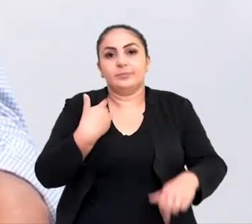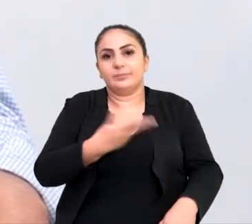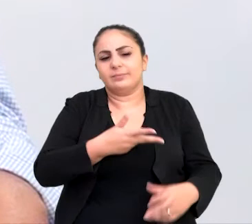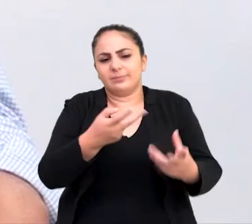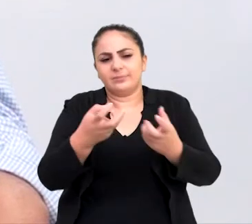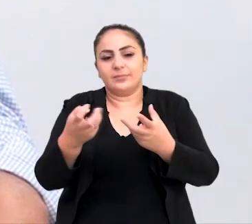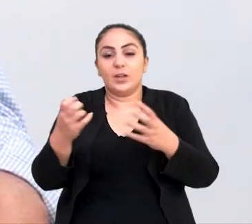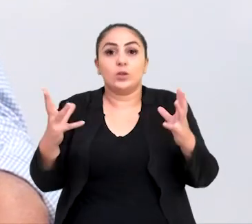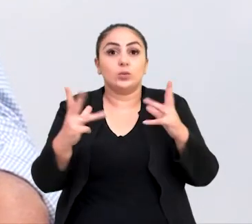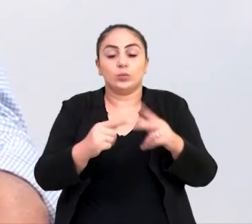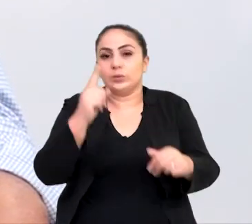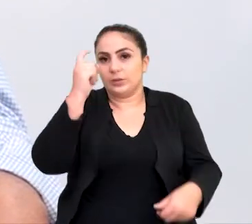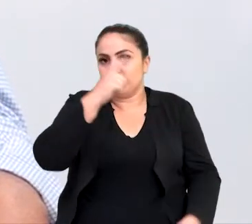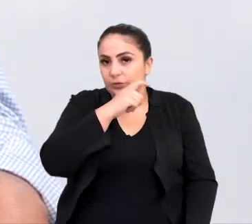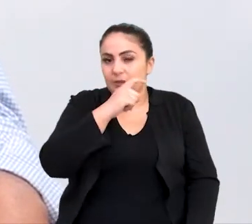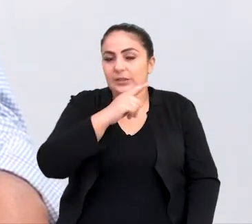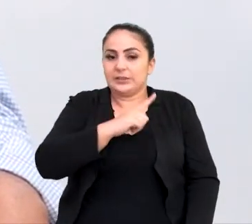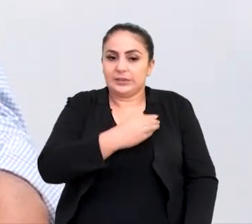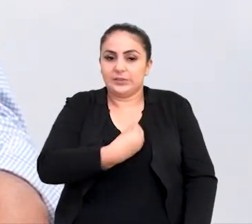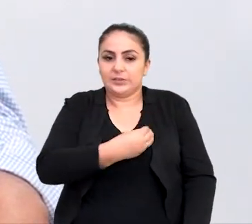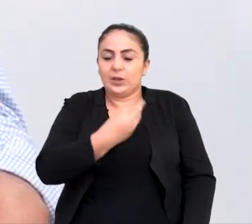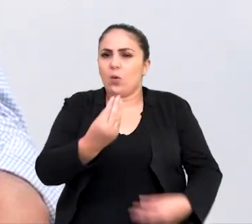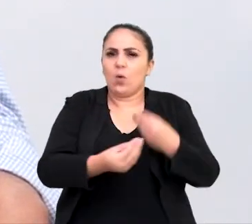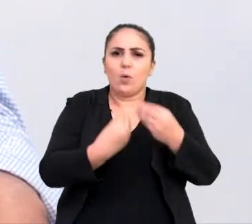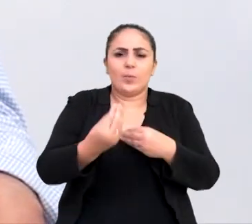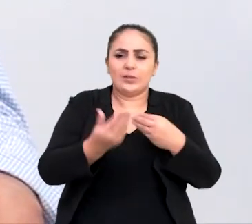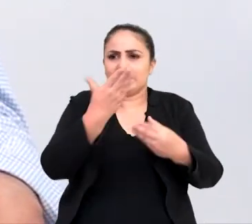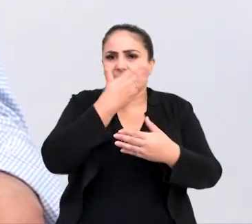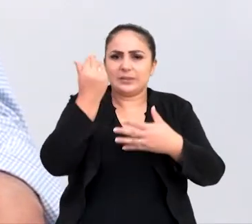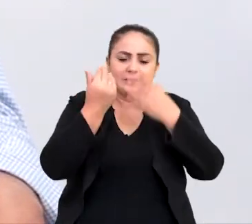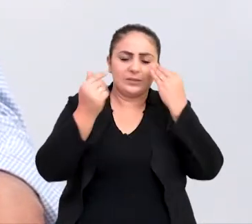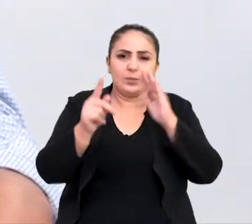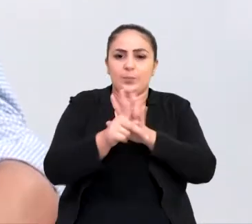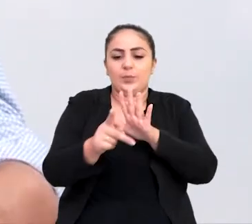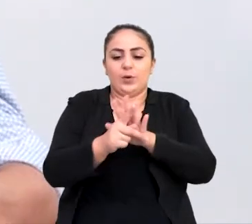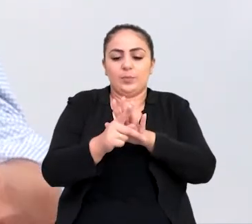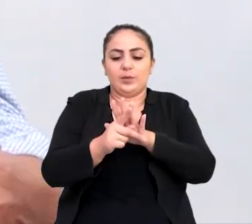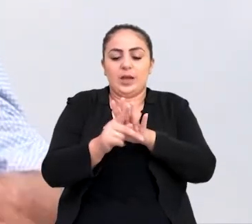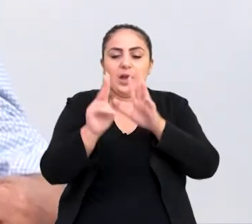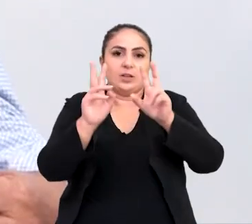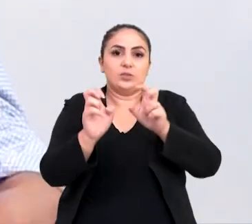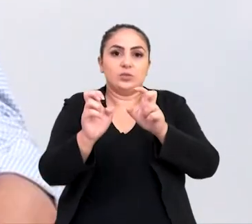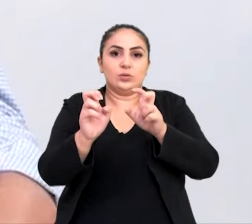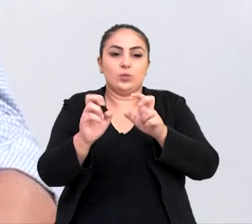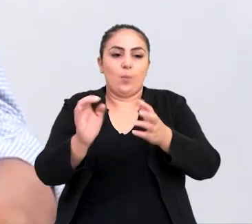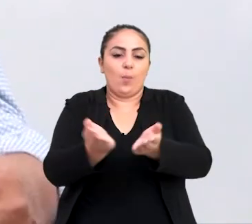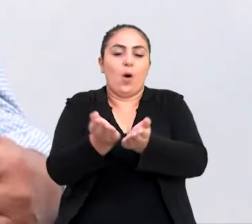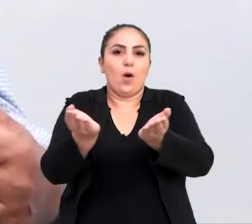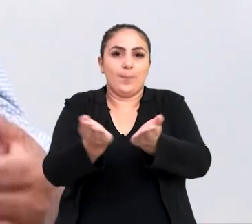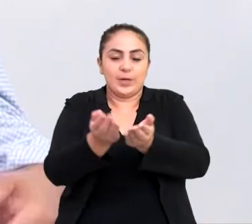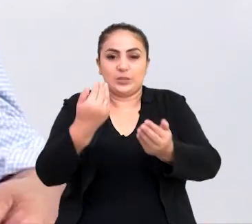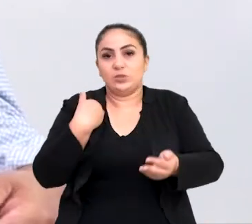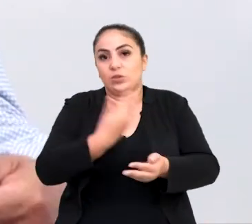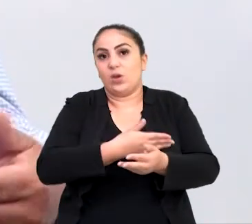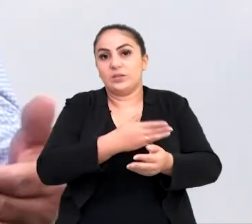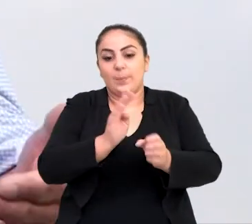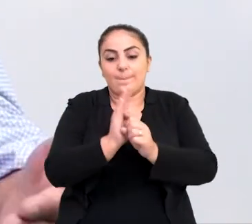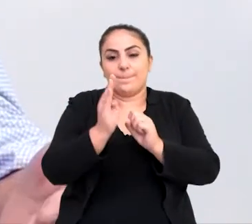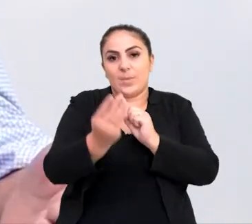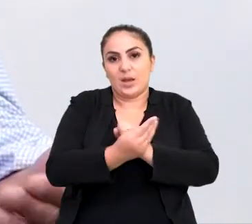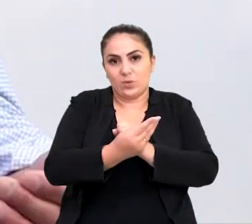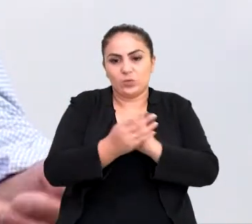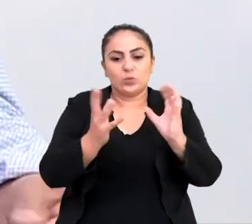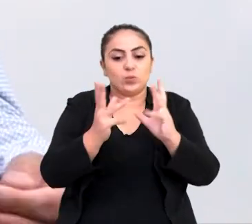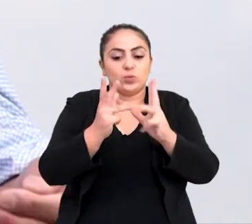viu a dificuldade, como está esquecida a parte pobre nas nossas vilas, nos